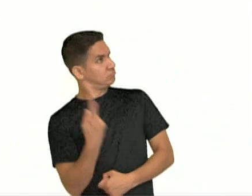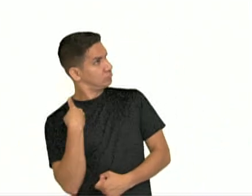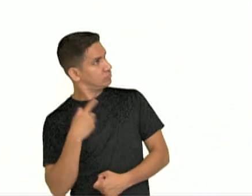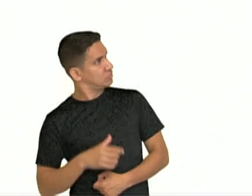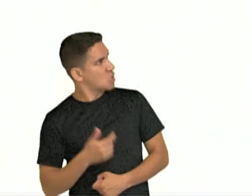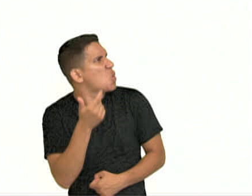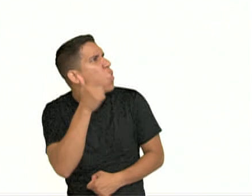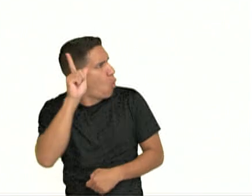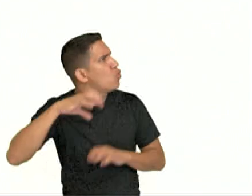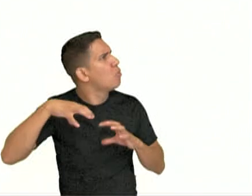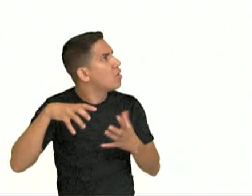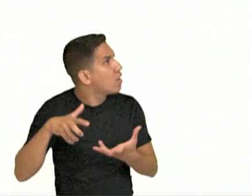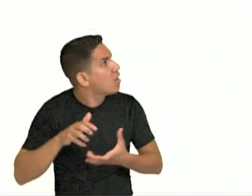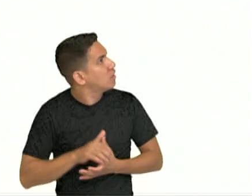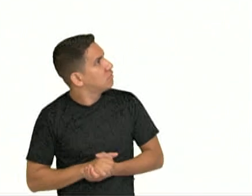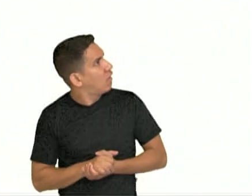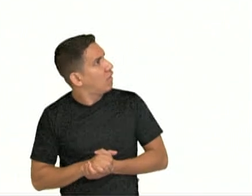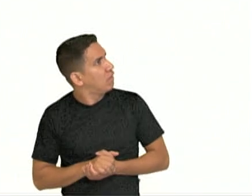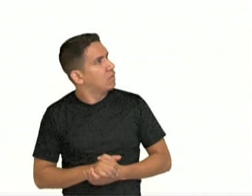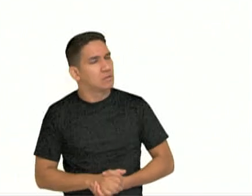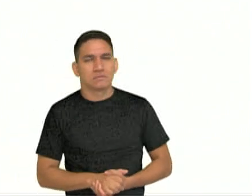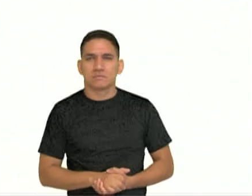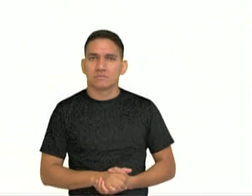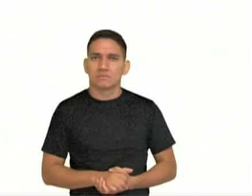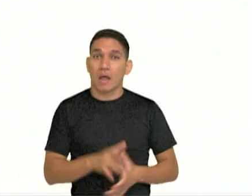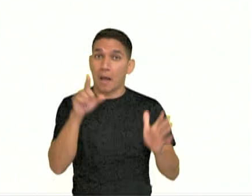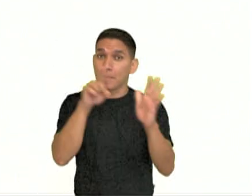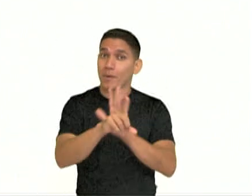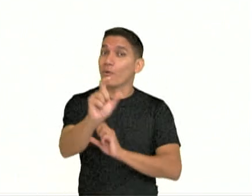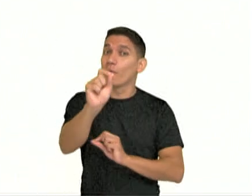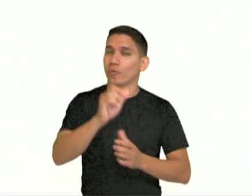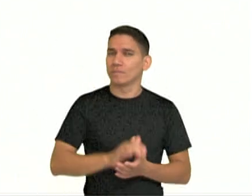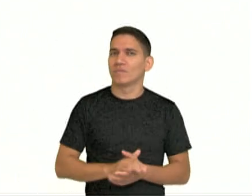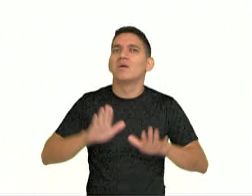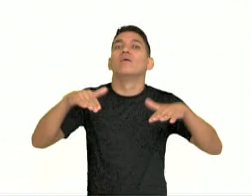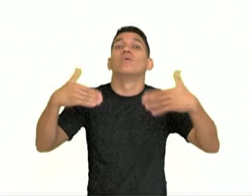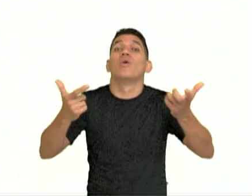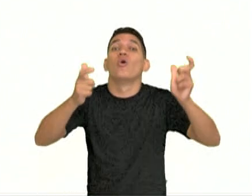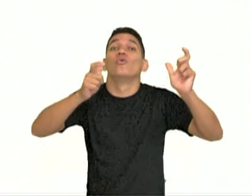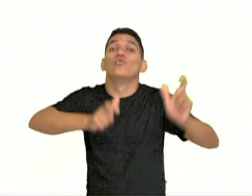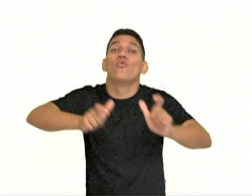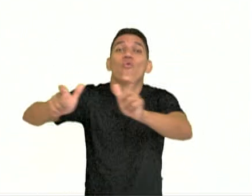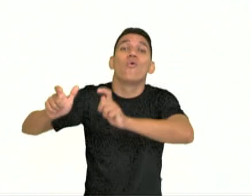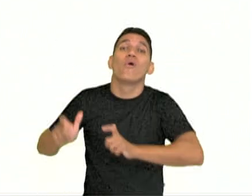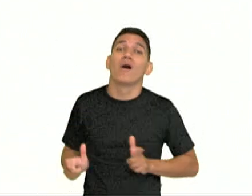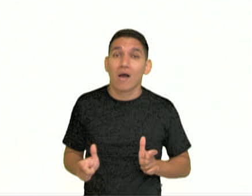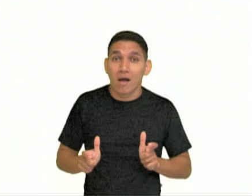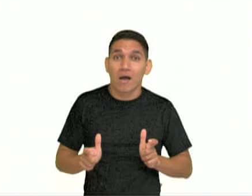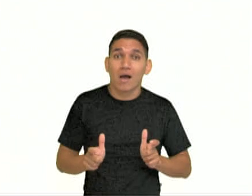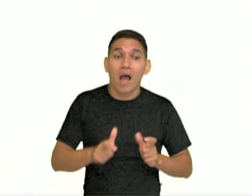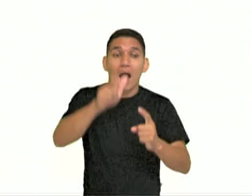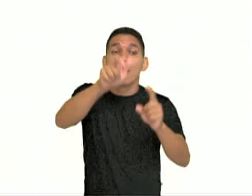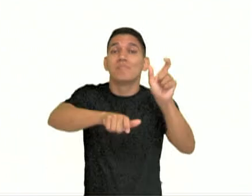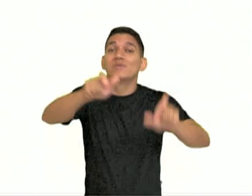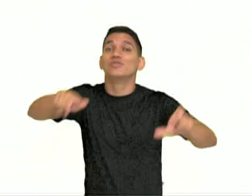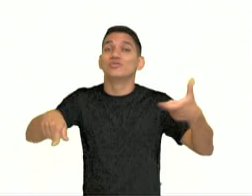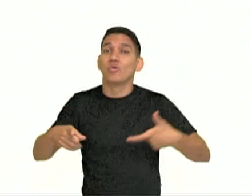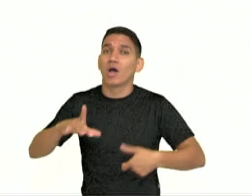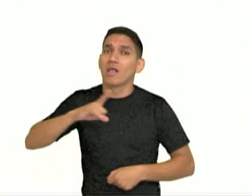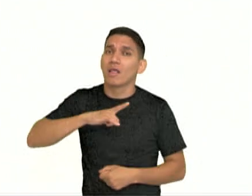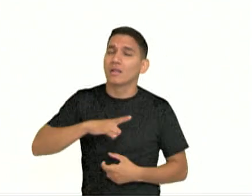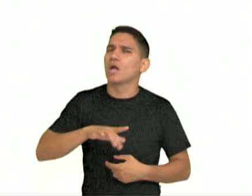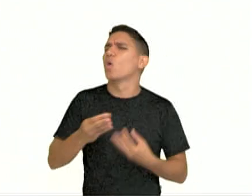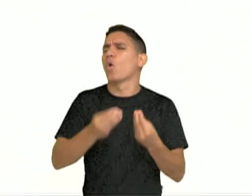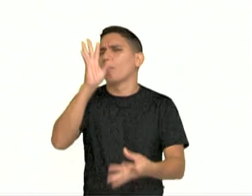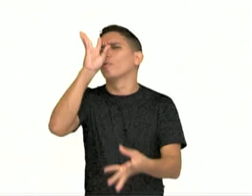Num outro planeta? Agora a pergunta é a seguinte: em que lugar os personagens se encontram? Como você